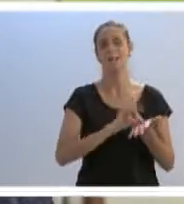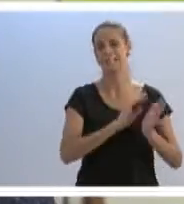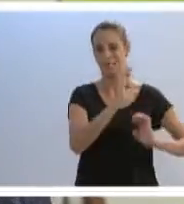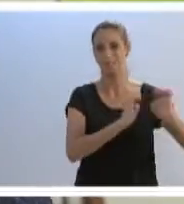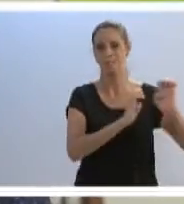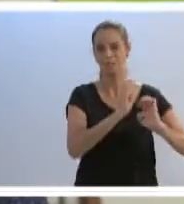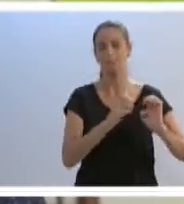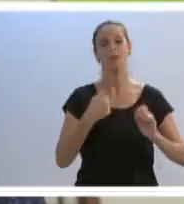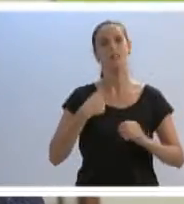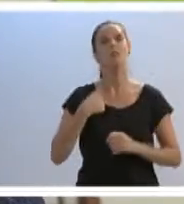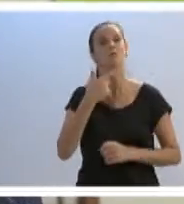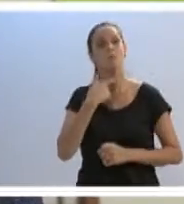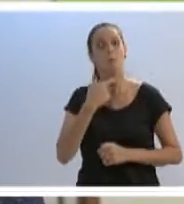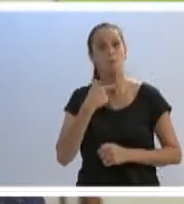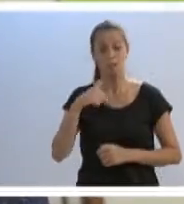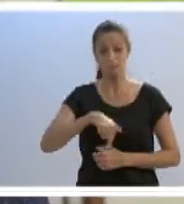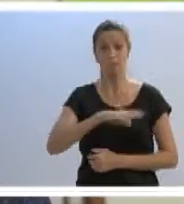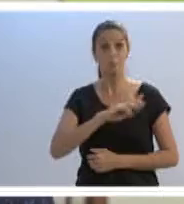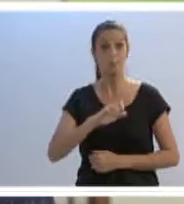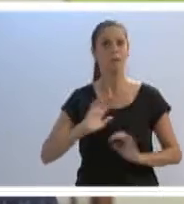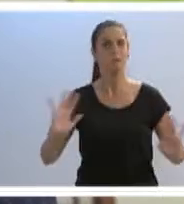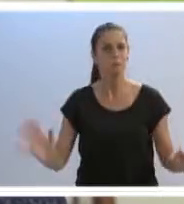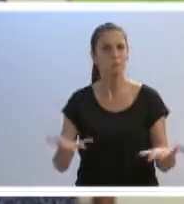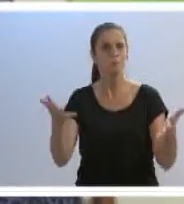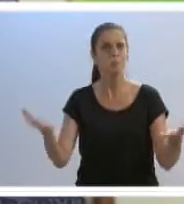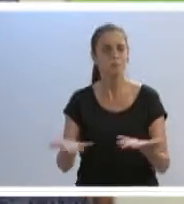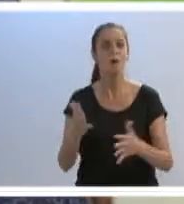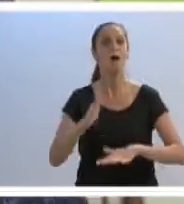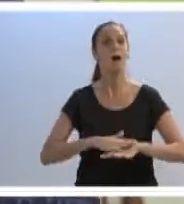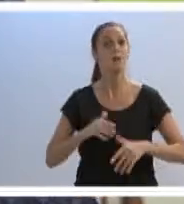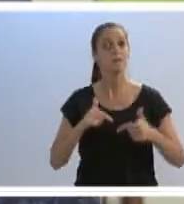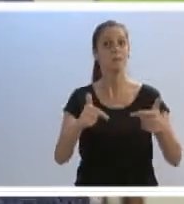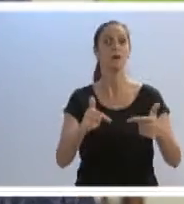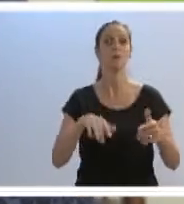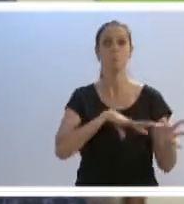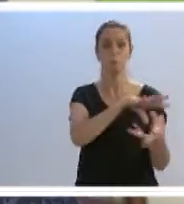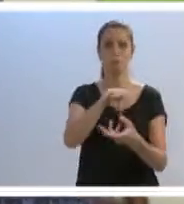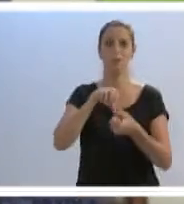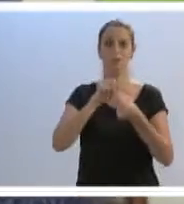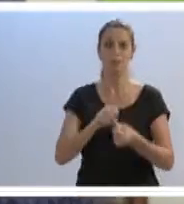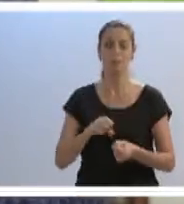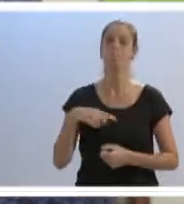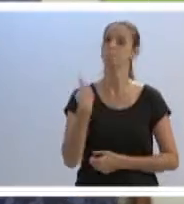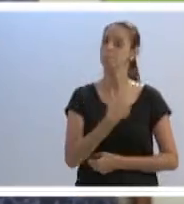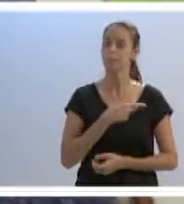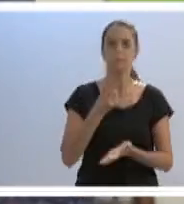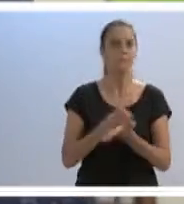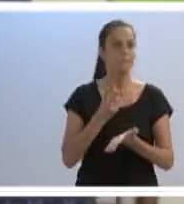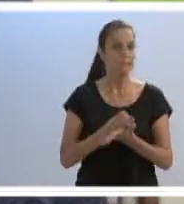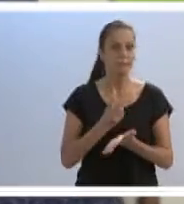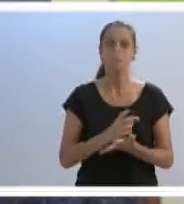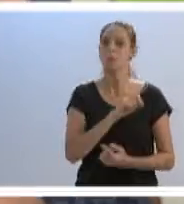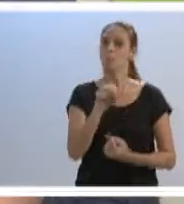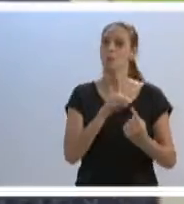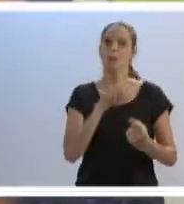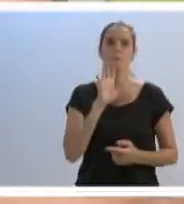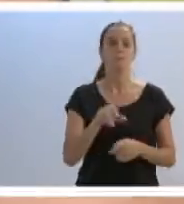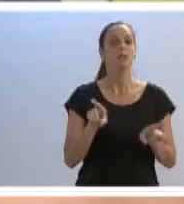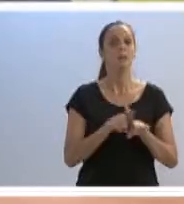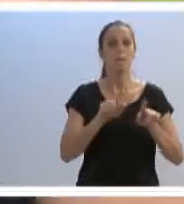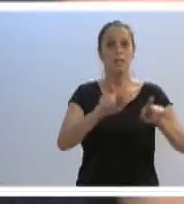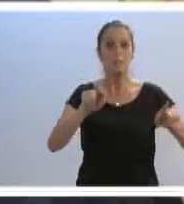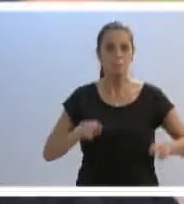ações ambientais na nossa cidade, no nosso município. Esse é o meu papel. A gente vem sempre procurando no nosso gabinete, desde a utilização de